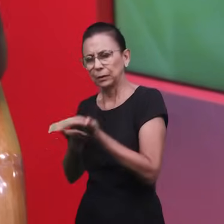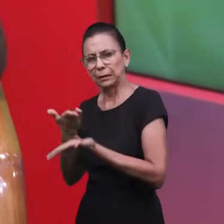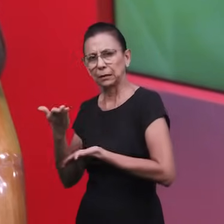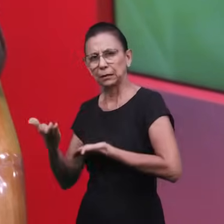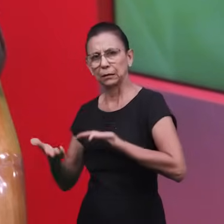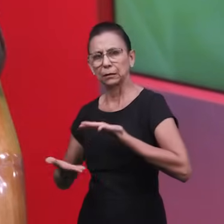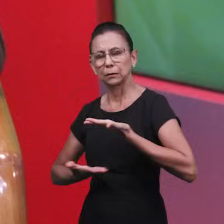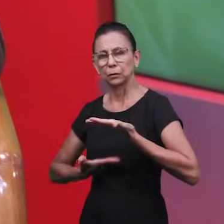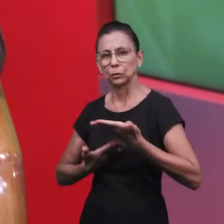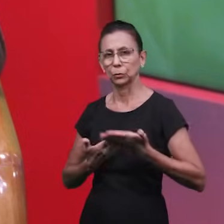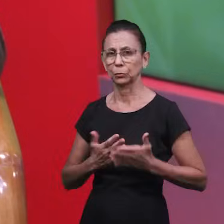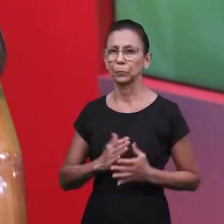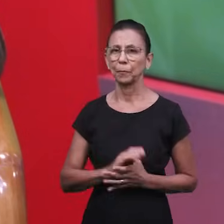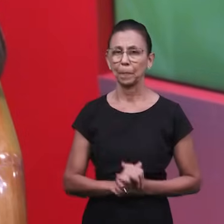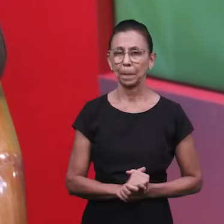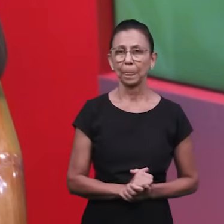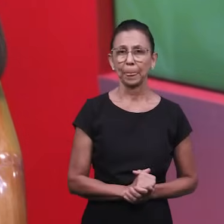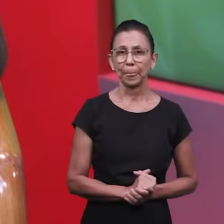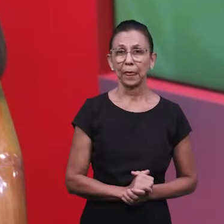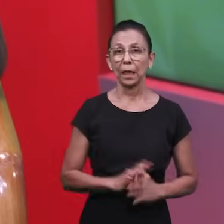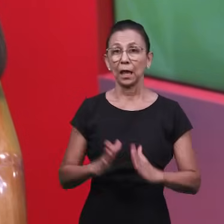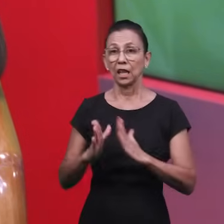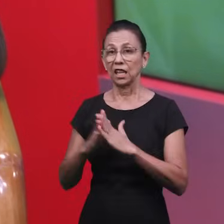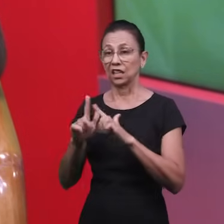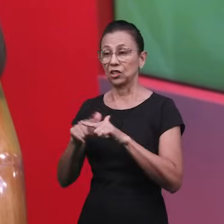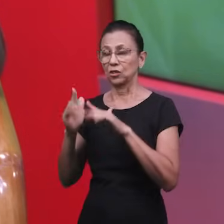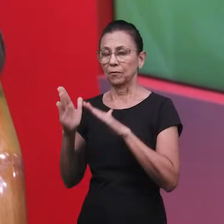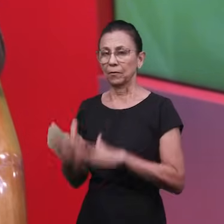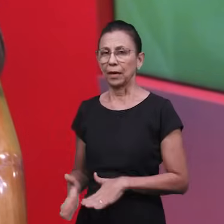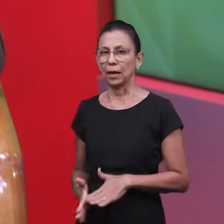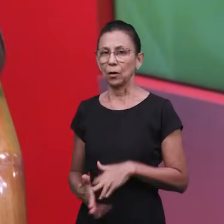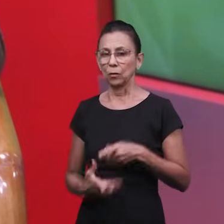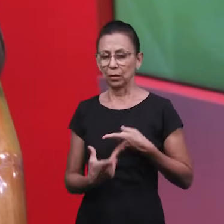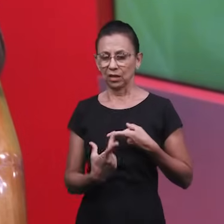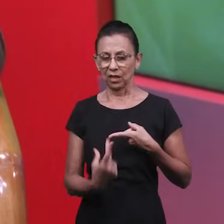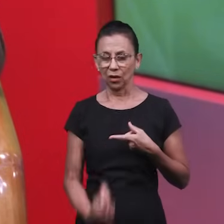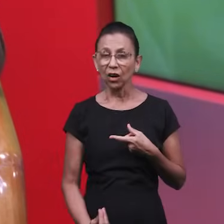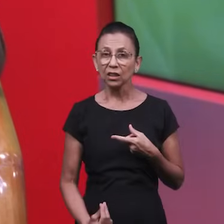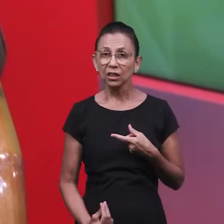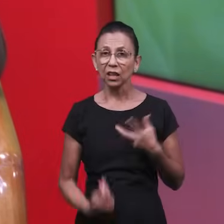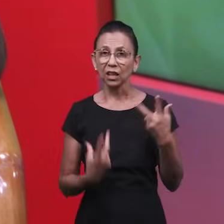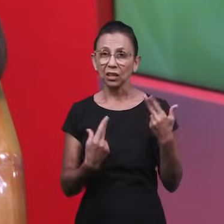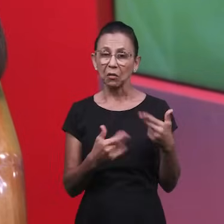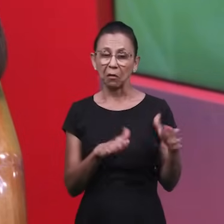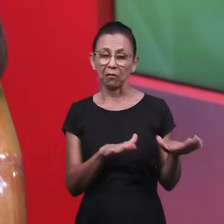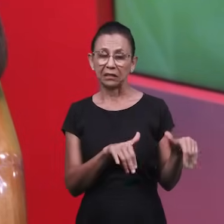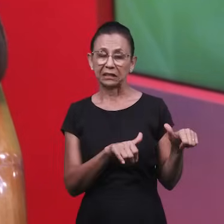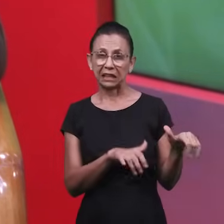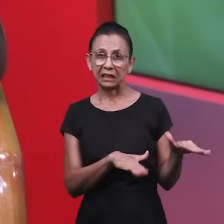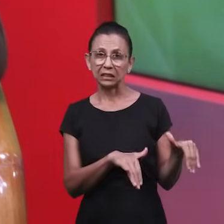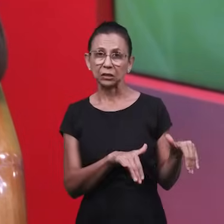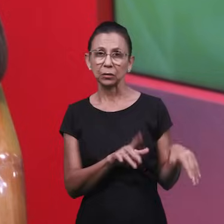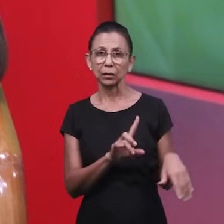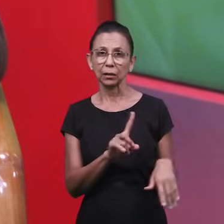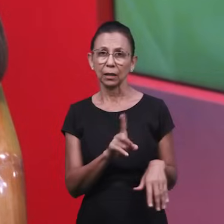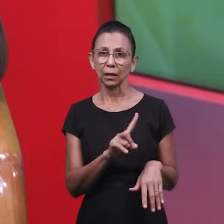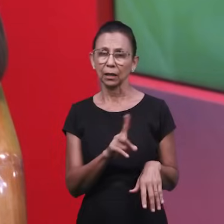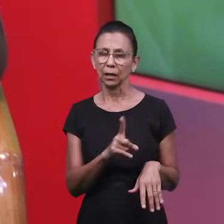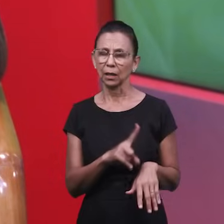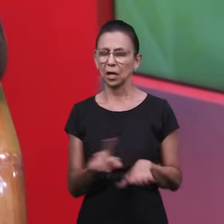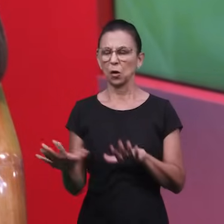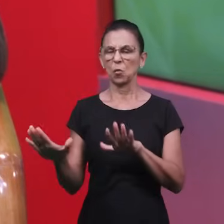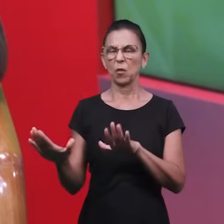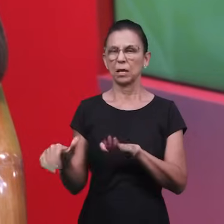profetizado, que ela caminha não como um exército derrotado, mas quando fala de bandeira, fala